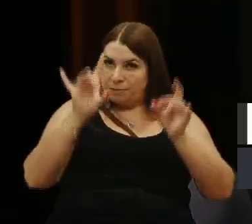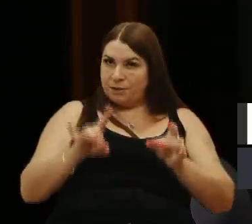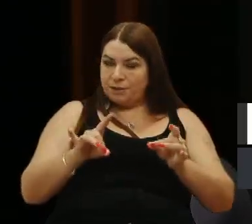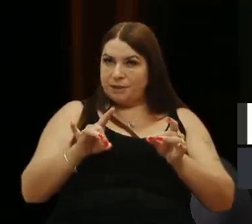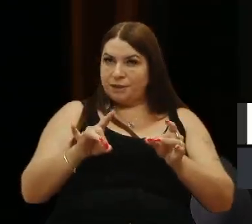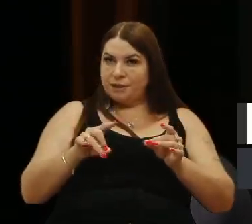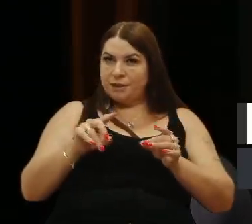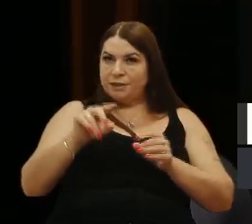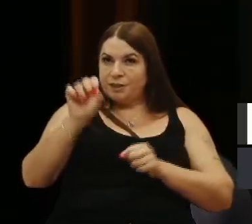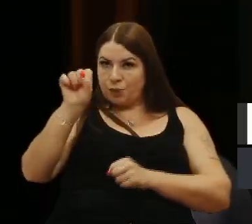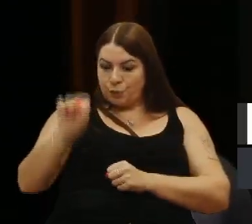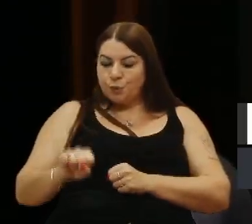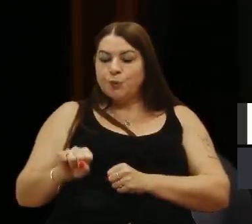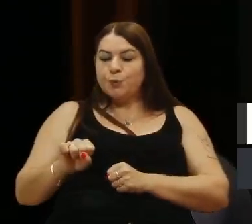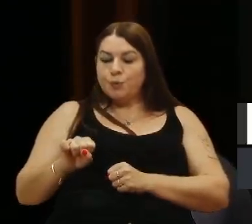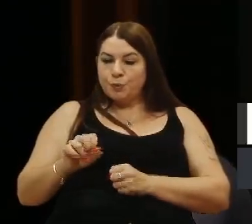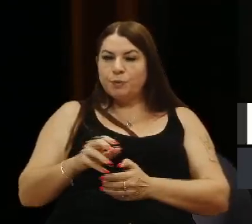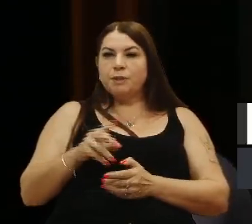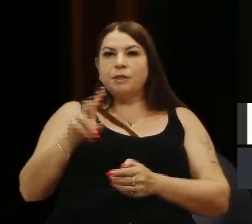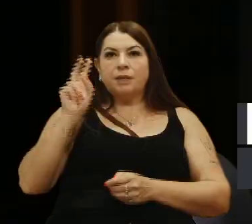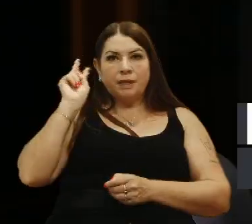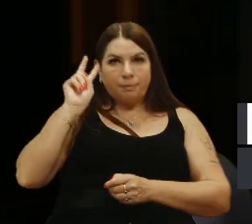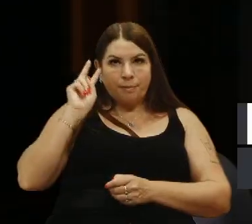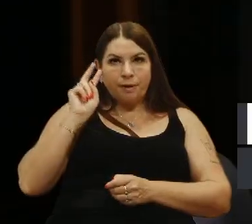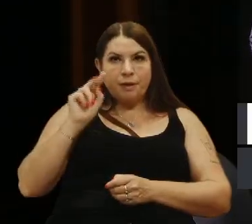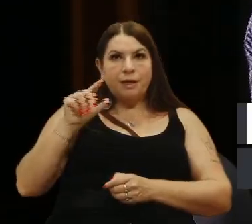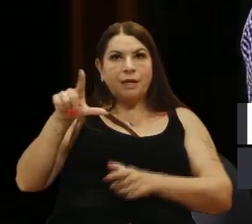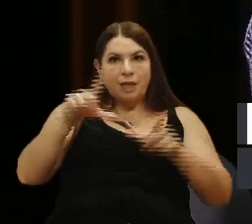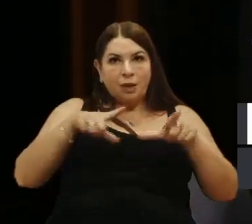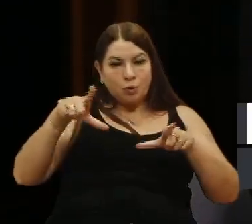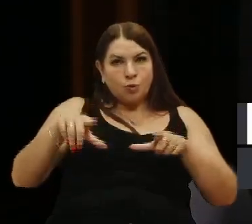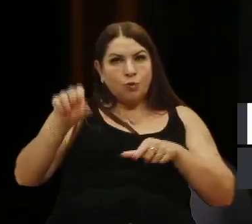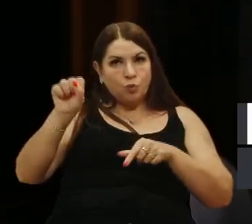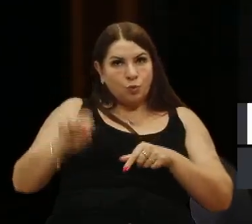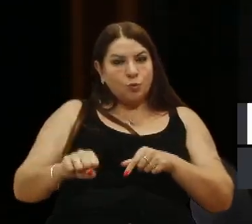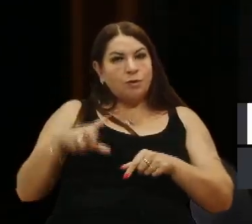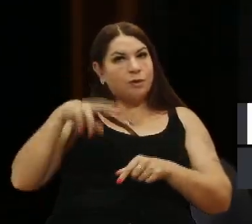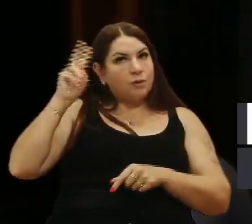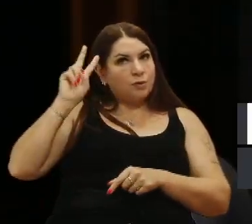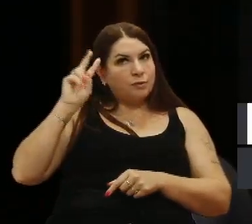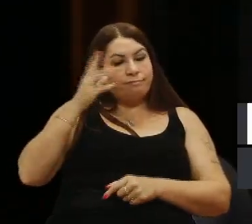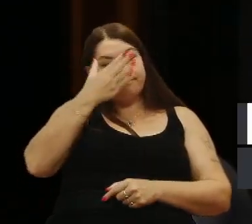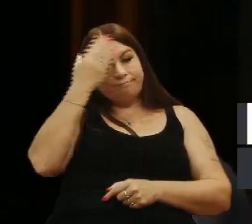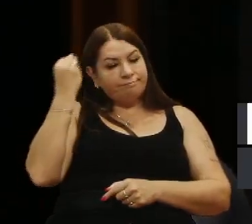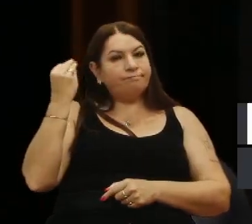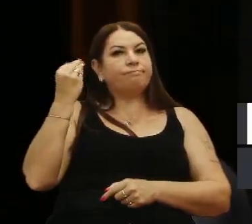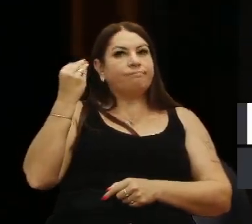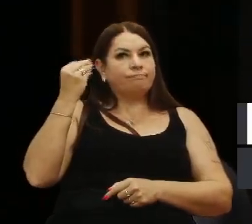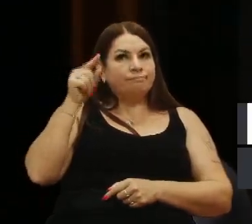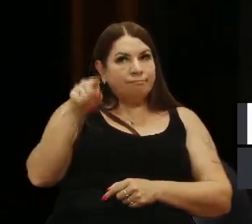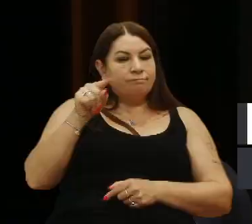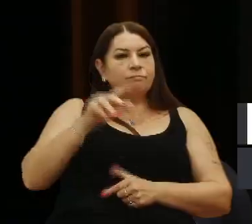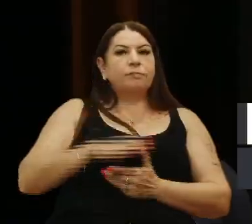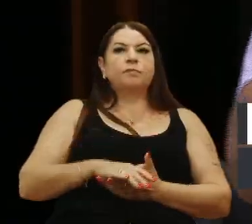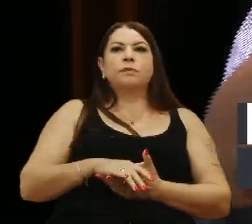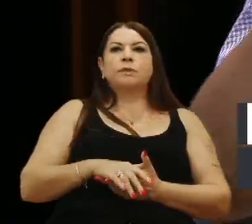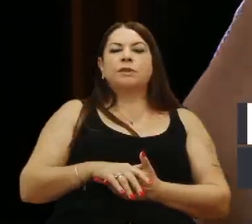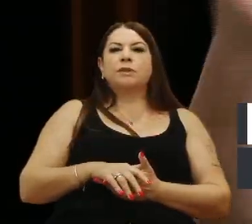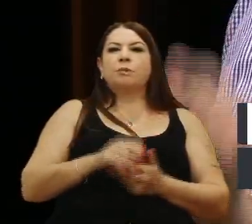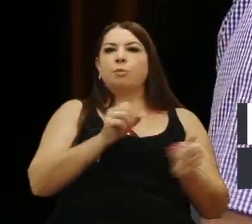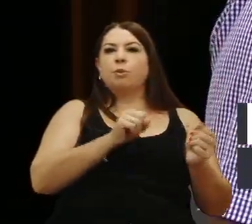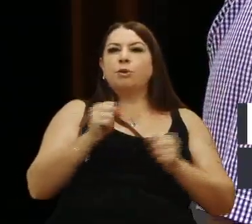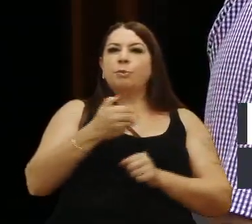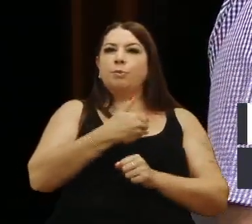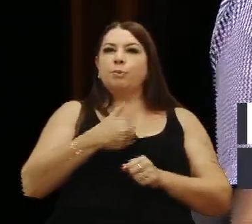os da Zona Sul. E lembrar que a Zona Sul, historicamente, tem sido esquecida pelo poder público, seja pelo poder